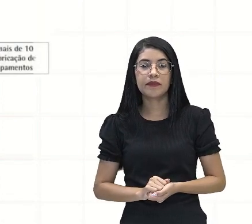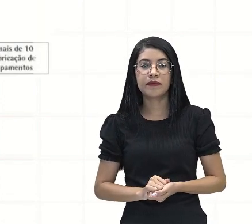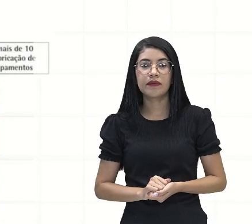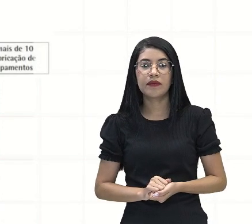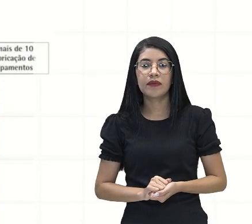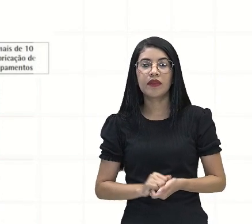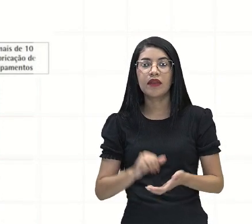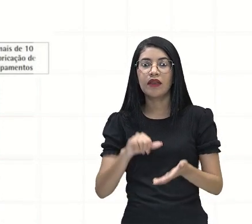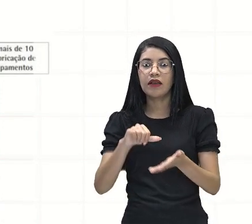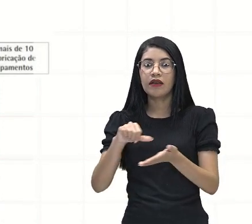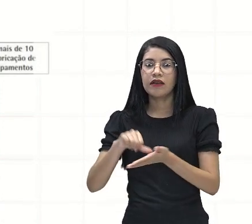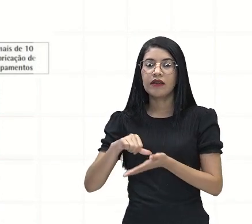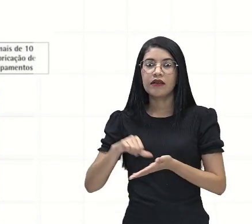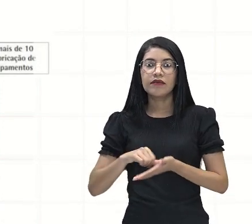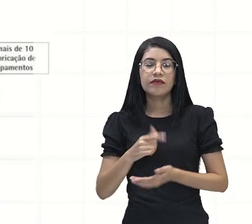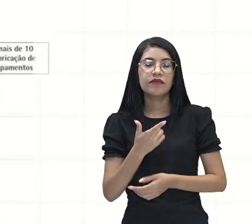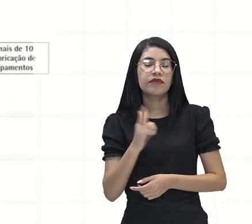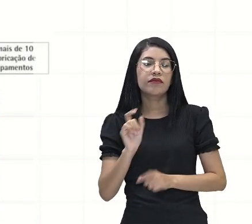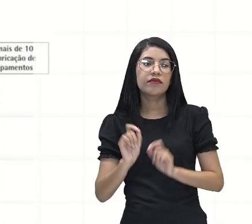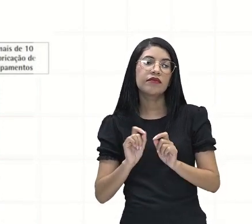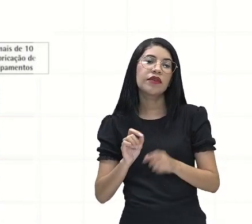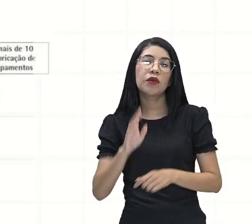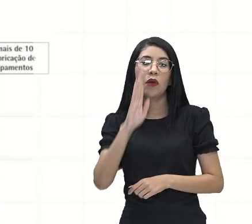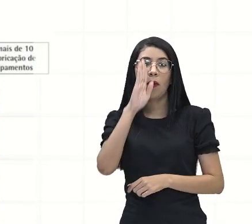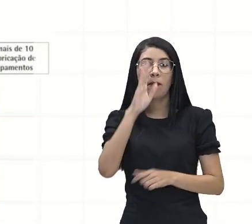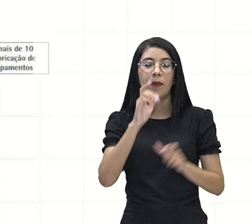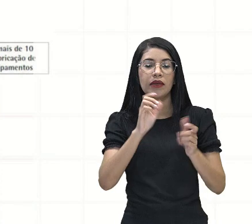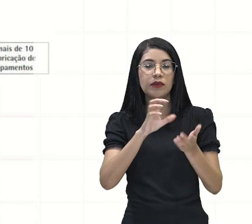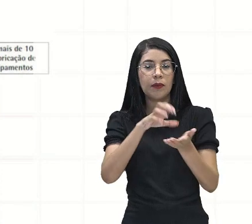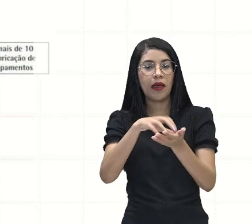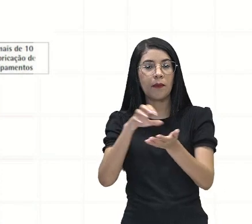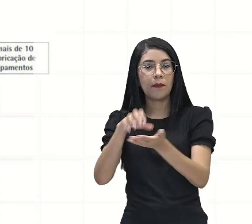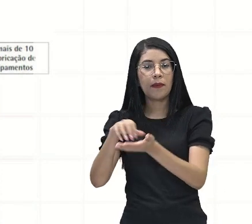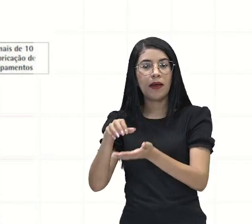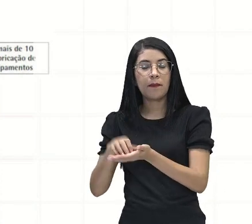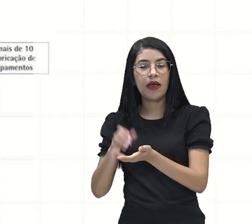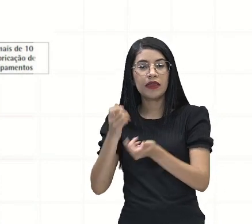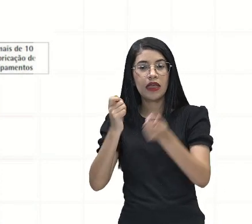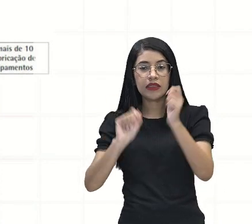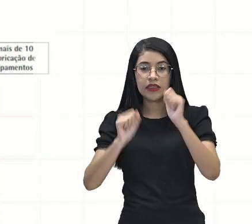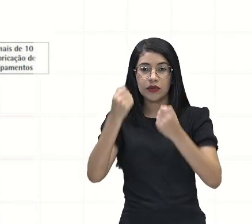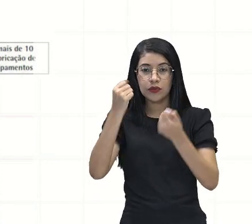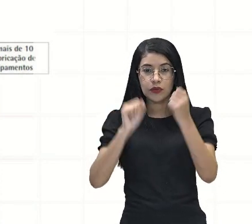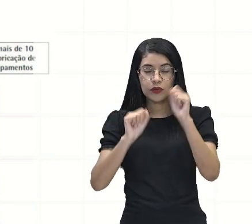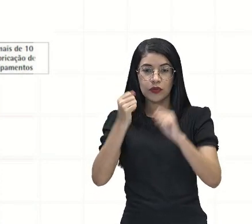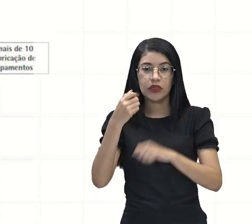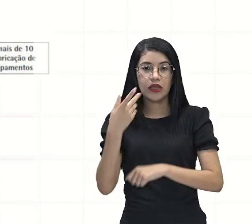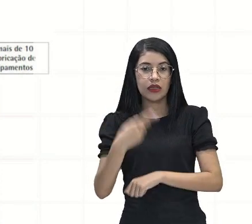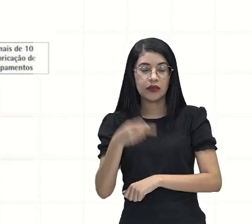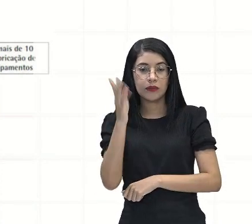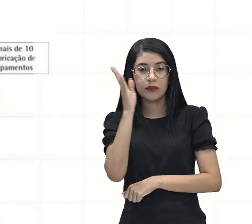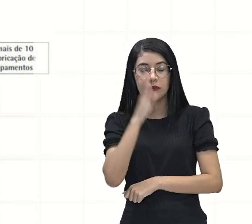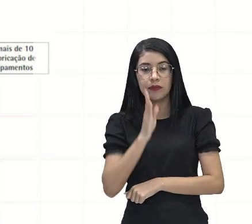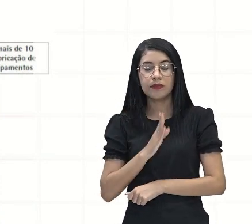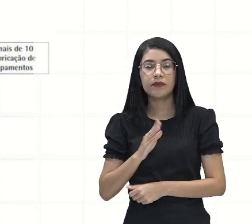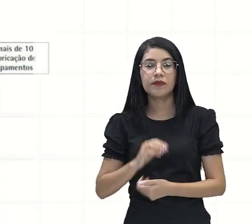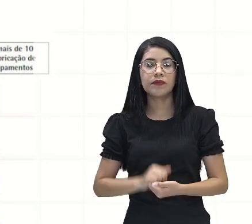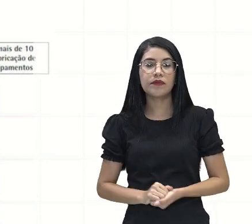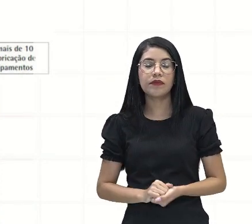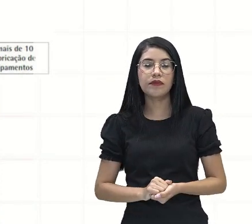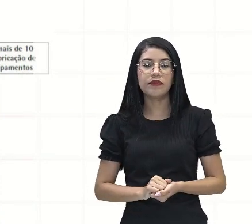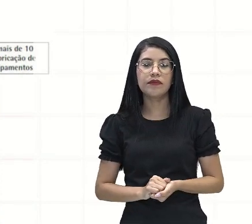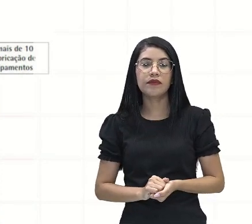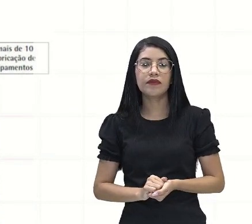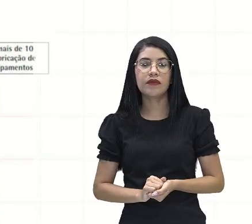mais mapa para mostrar os principais setores industriais do Brasil e aí nós temos eh